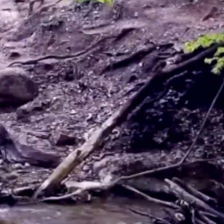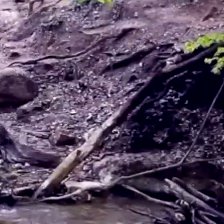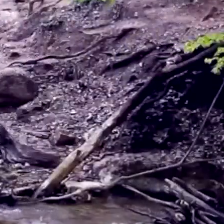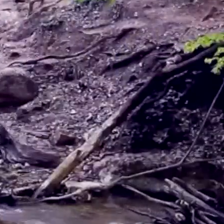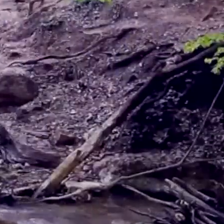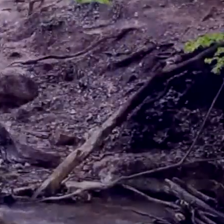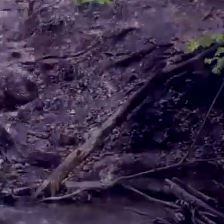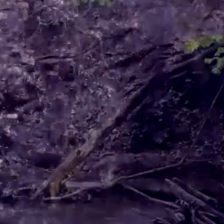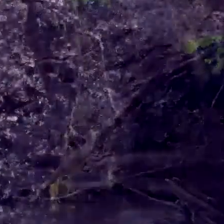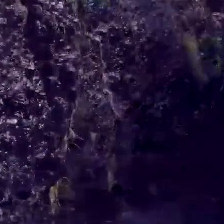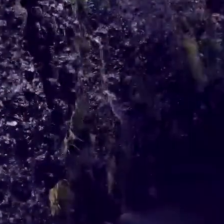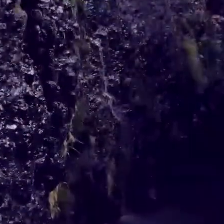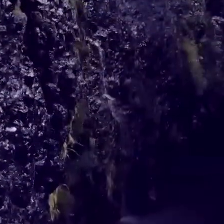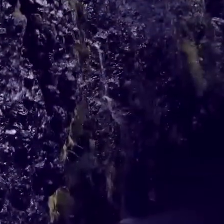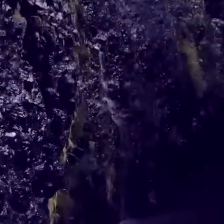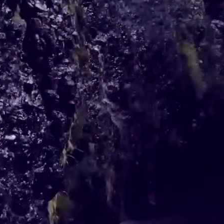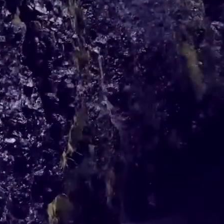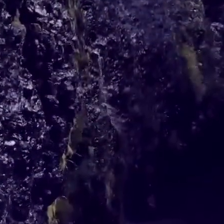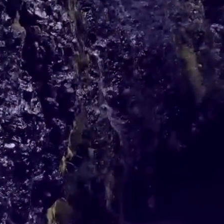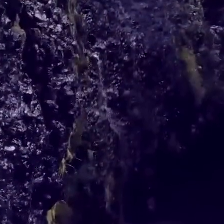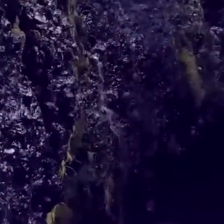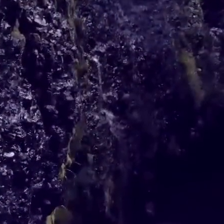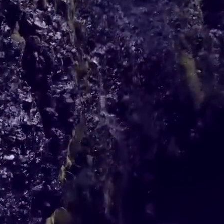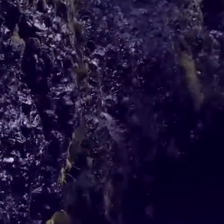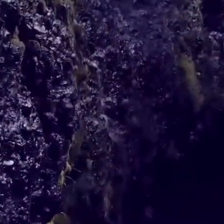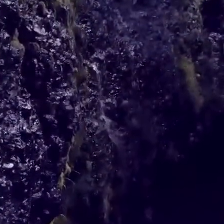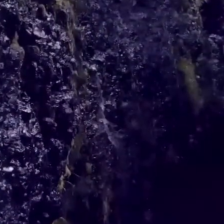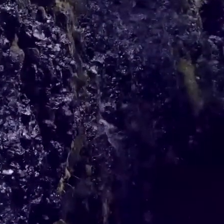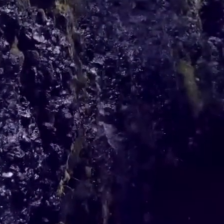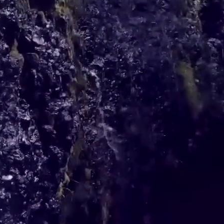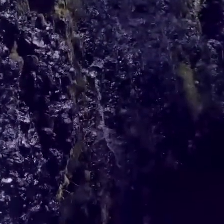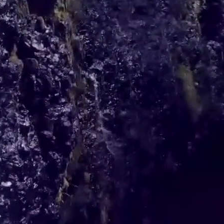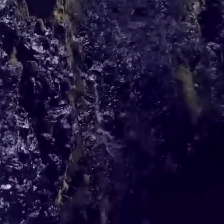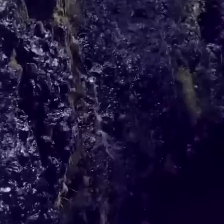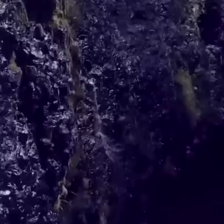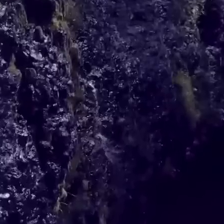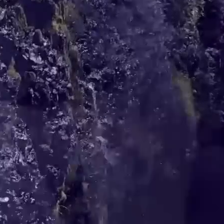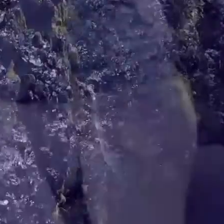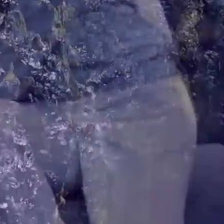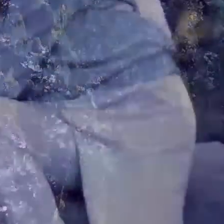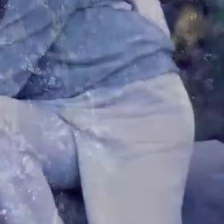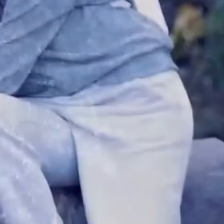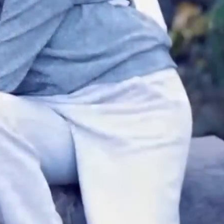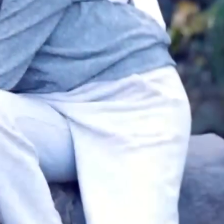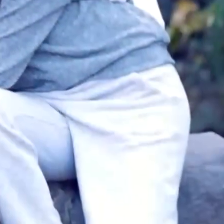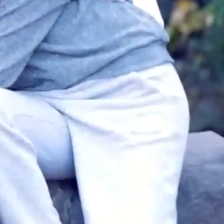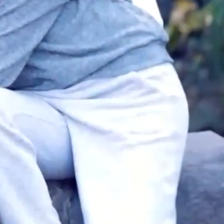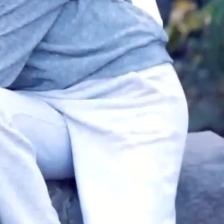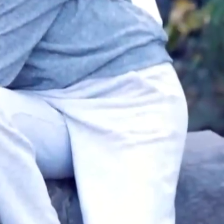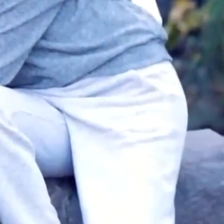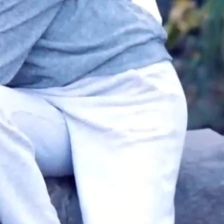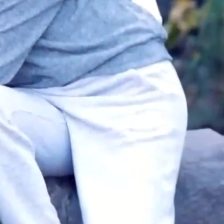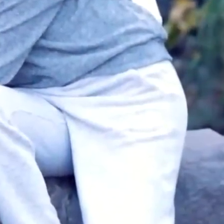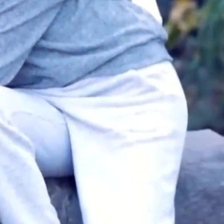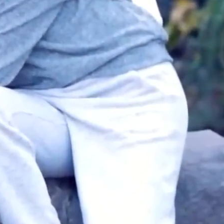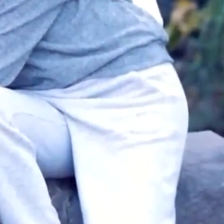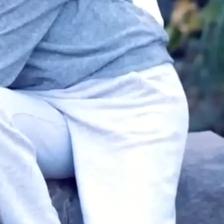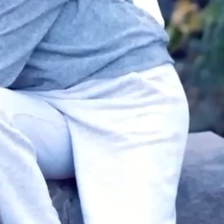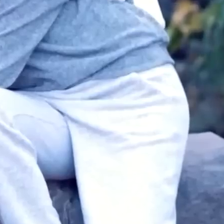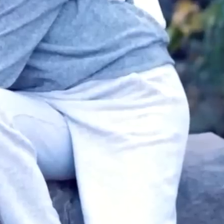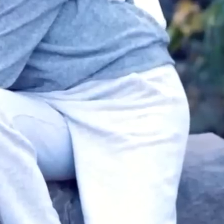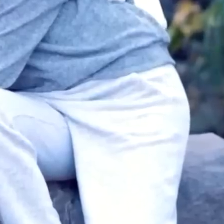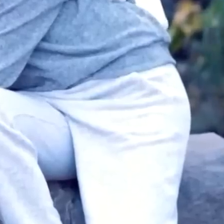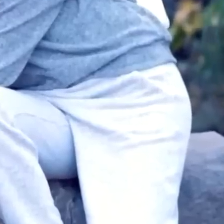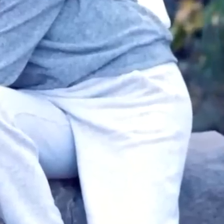Jesus, a fonte das águas vivas. Aquele que tem sede, venha, e quem quiser, receba